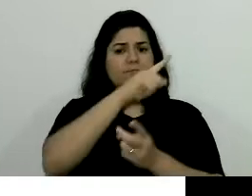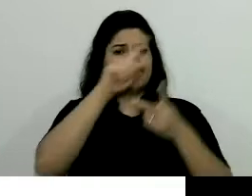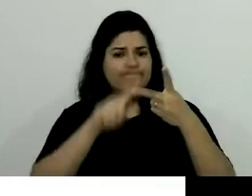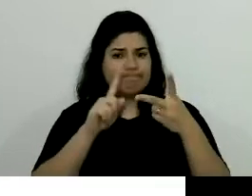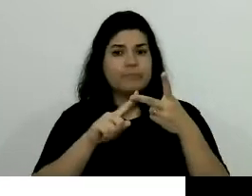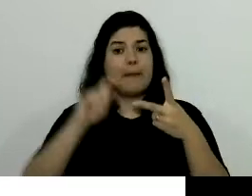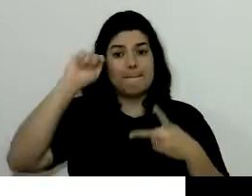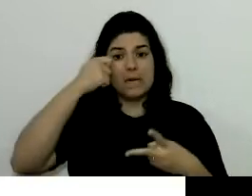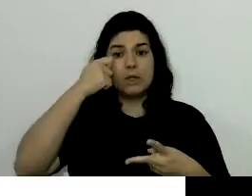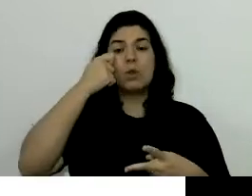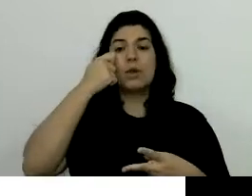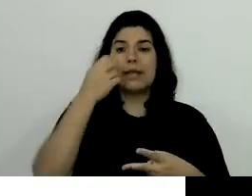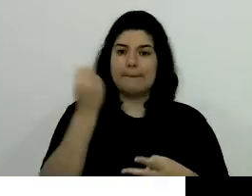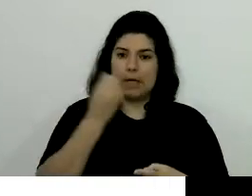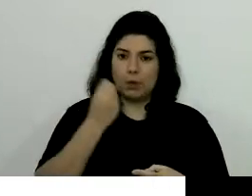preto e branco, né?